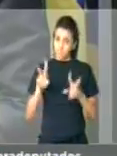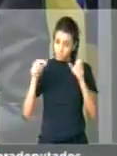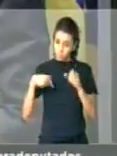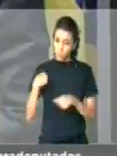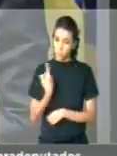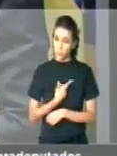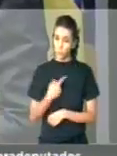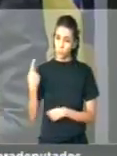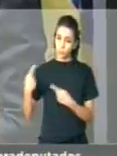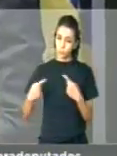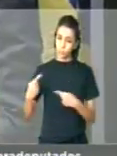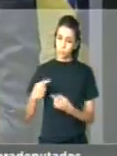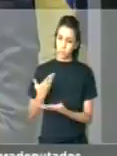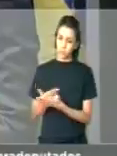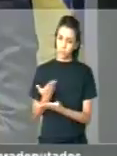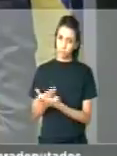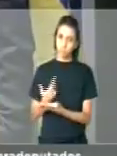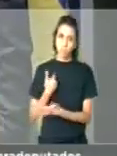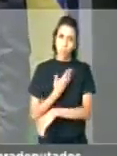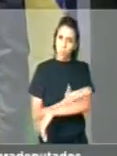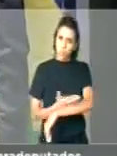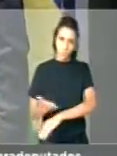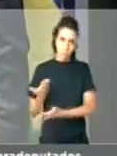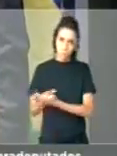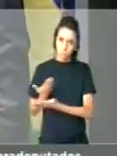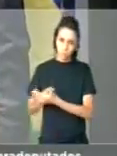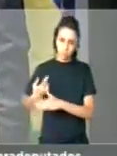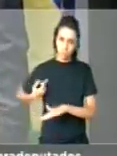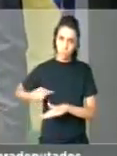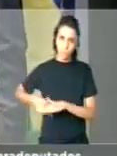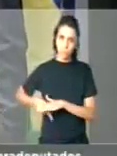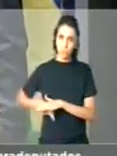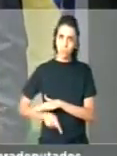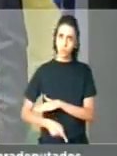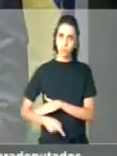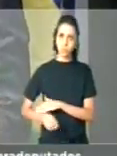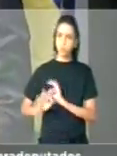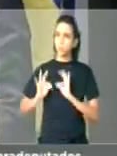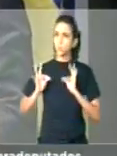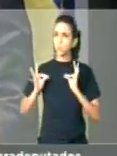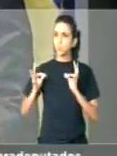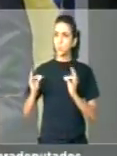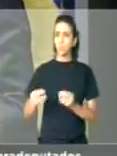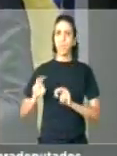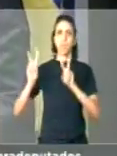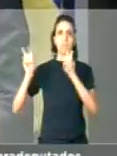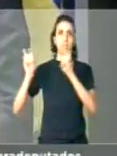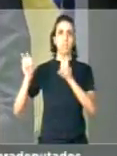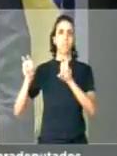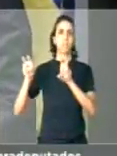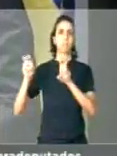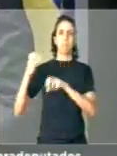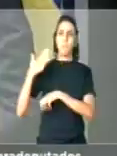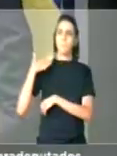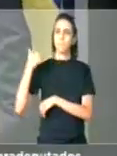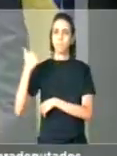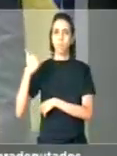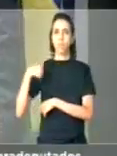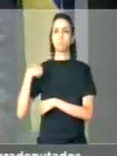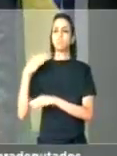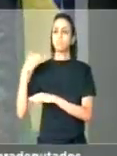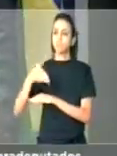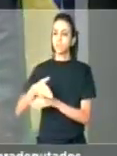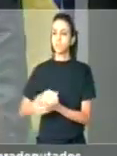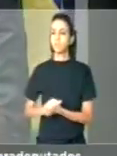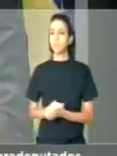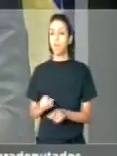eu tenho o hábito de estudar com profundidade as temáticas a qual eu sou colocado e